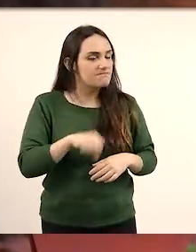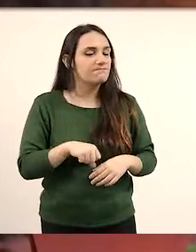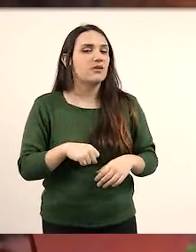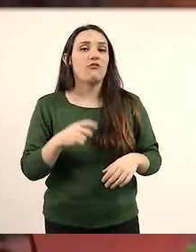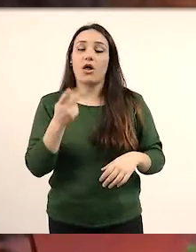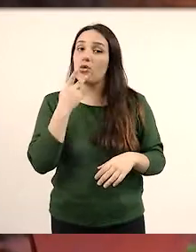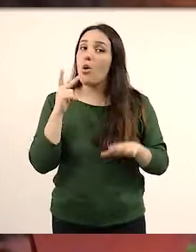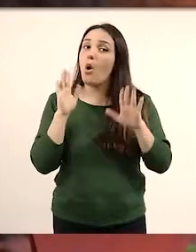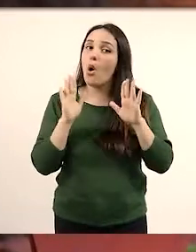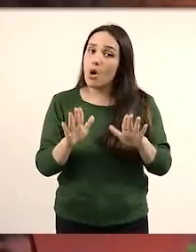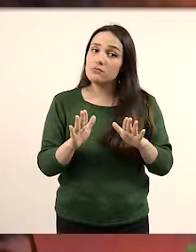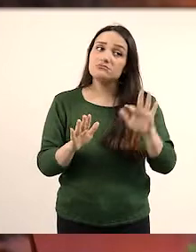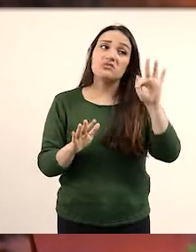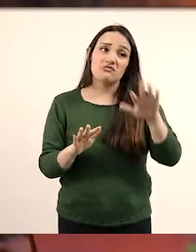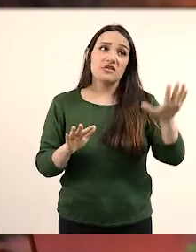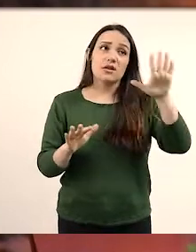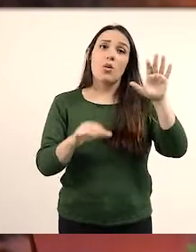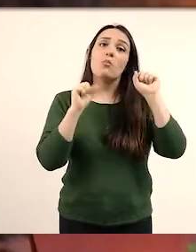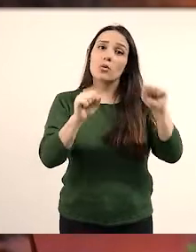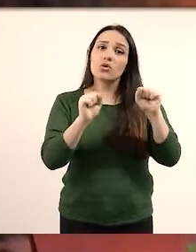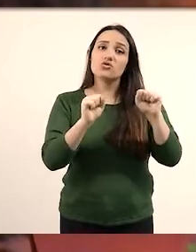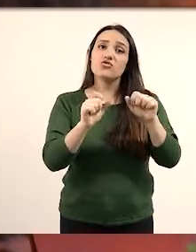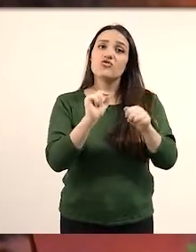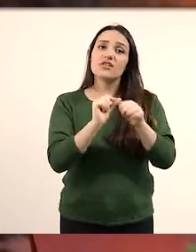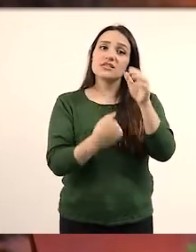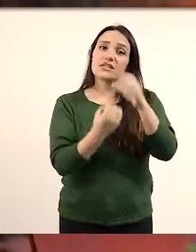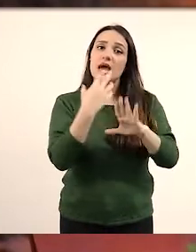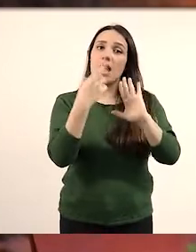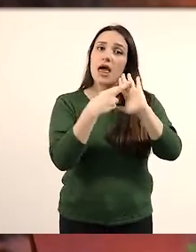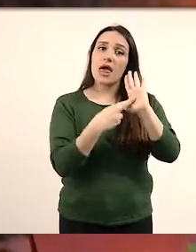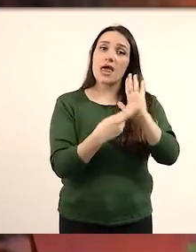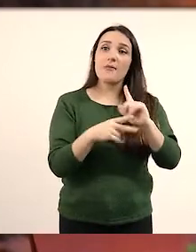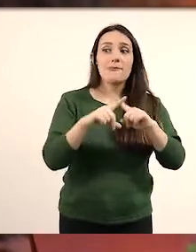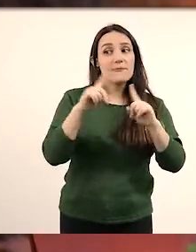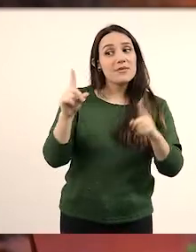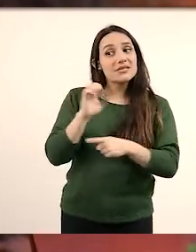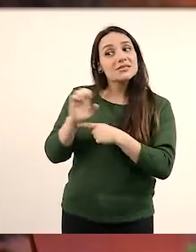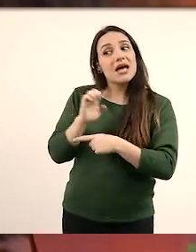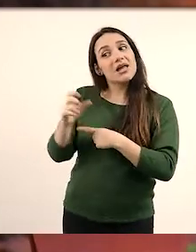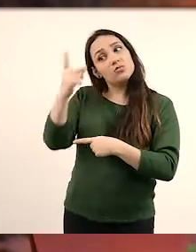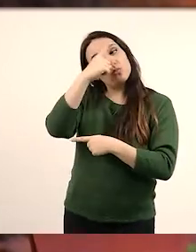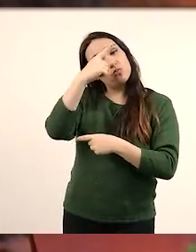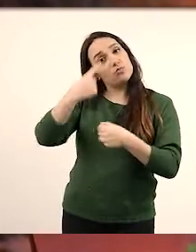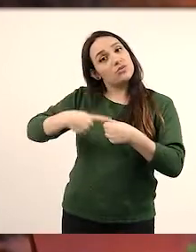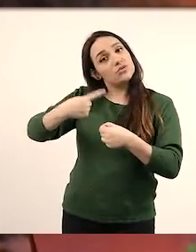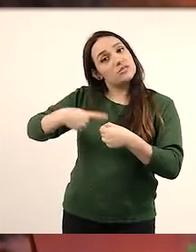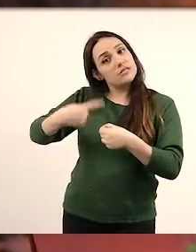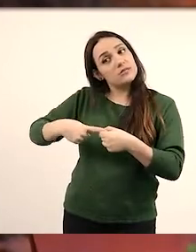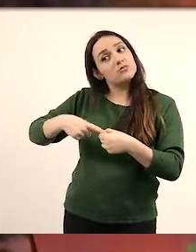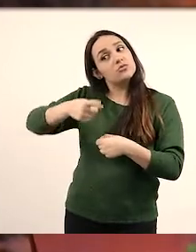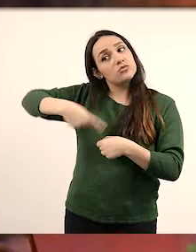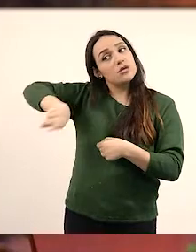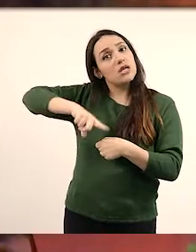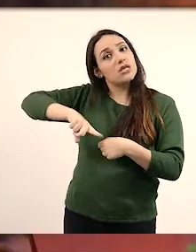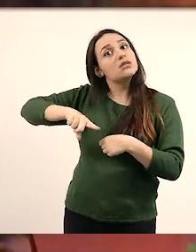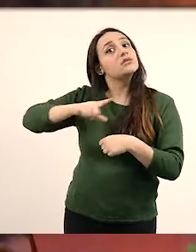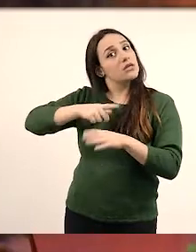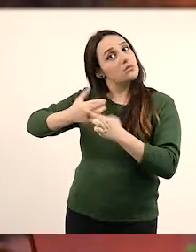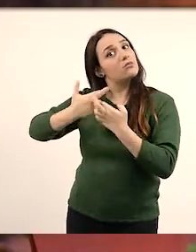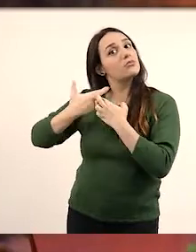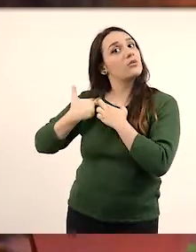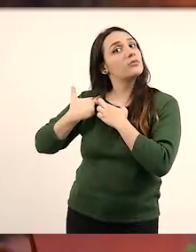uma declaração. Olha, é válida, porém não exclui a competência dos estados e municípios